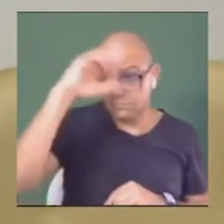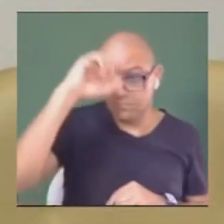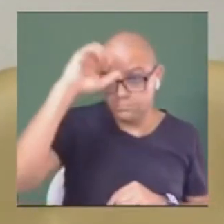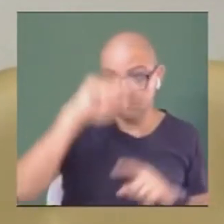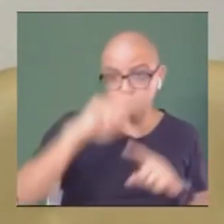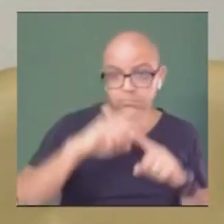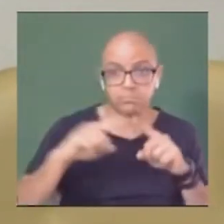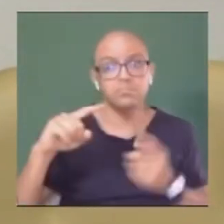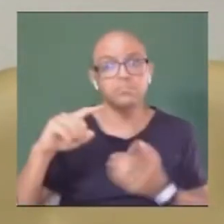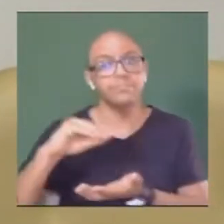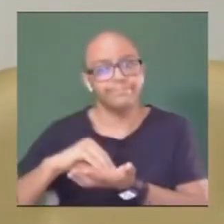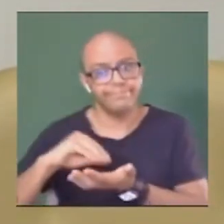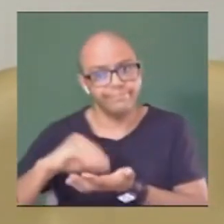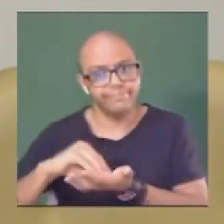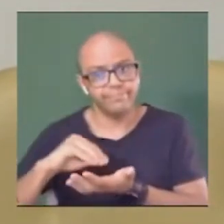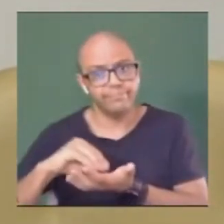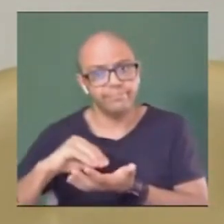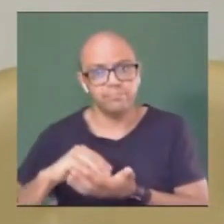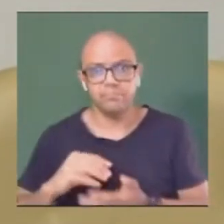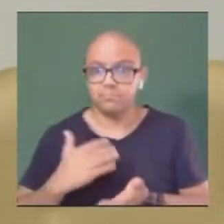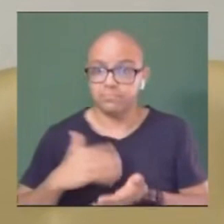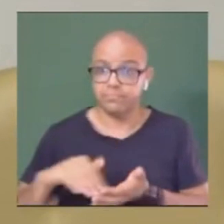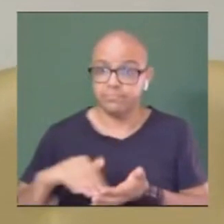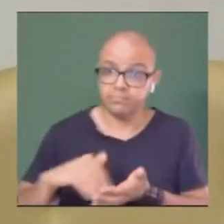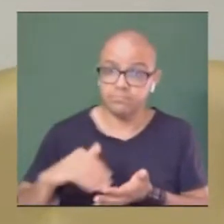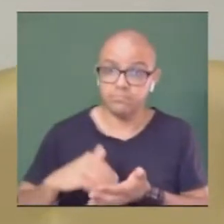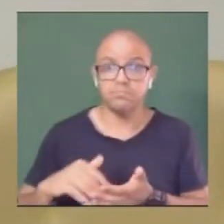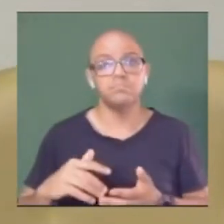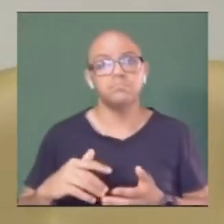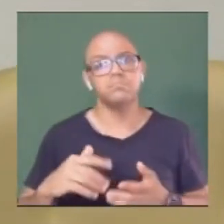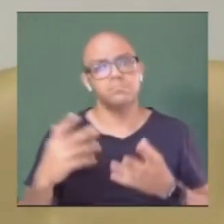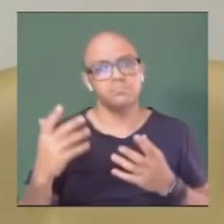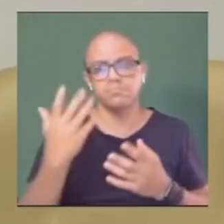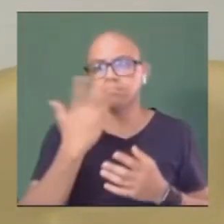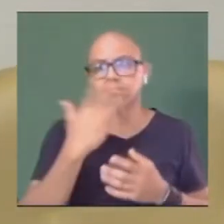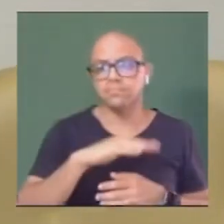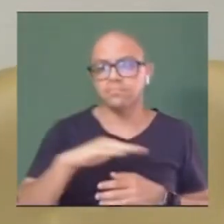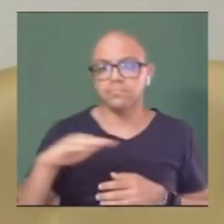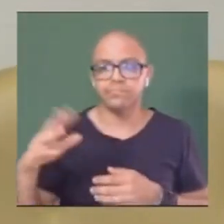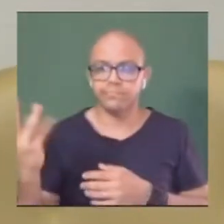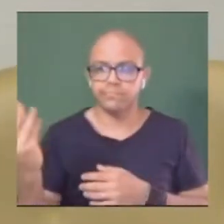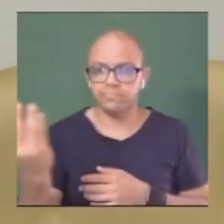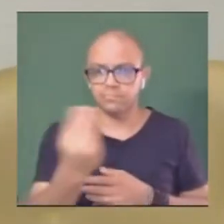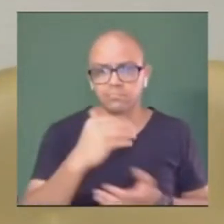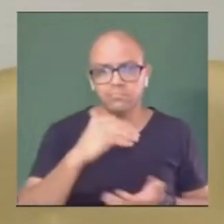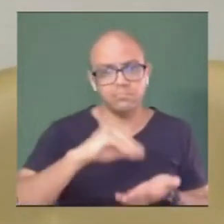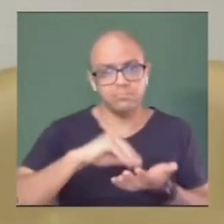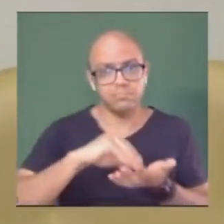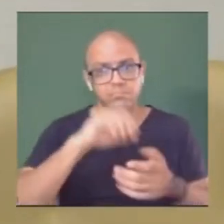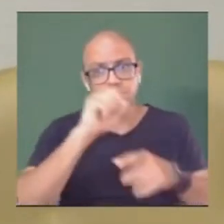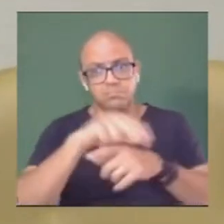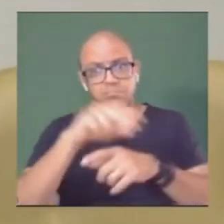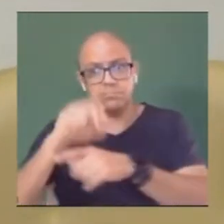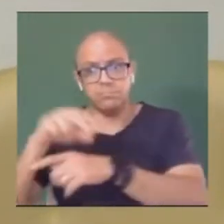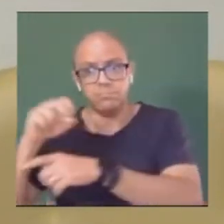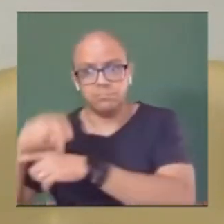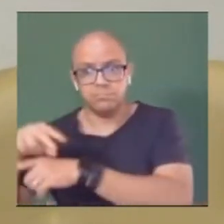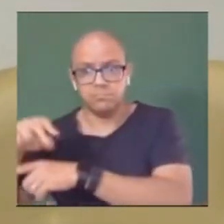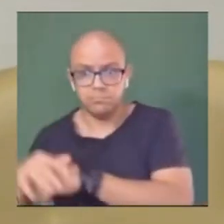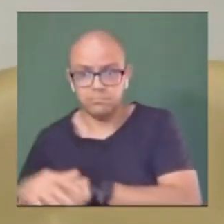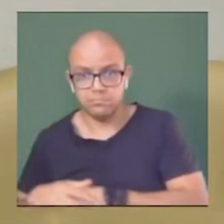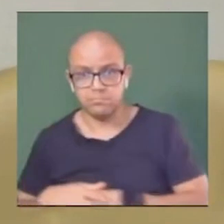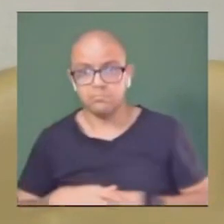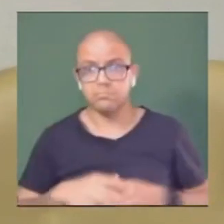suficiente secretário Nós temos muitas crianças ainda bem ingressando na nossa rede né a gente fica feliz de